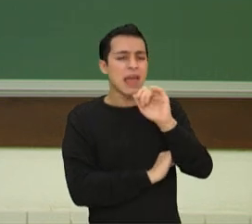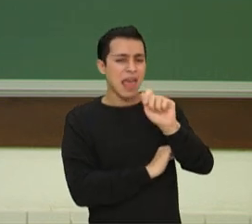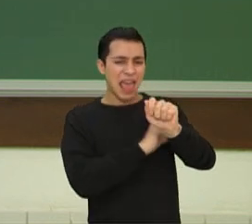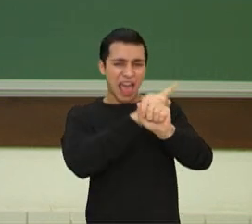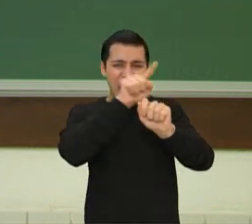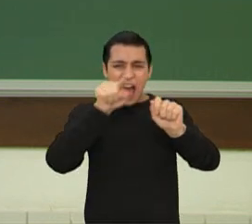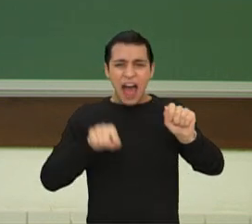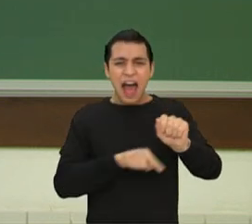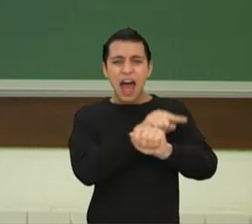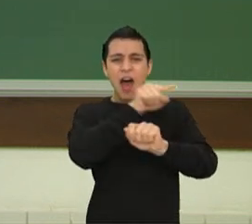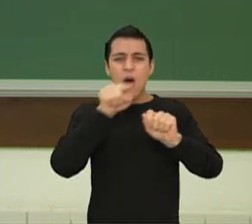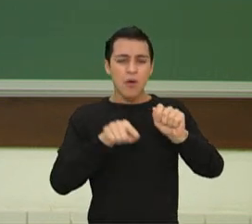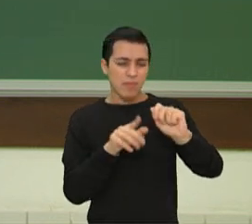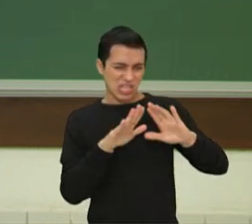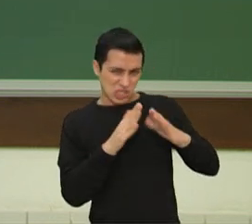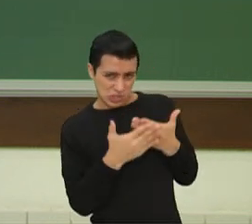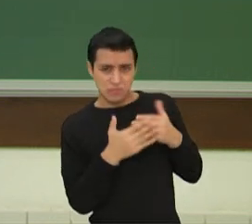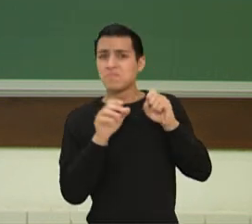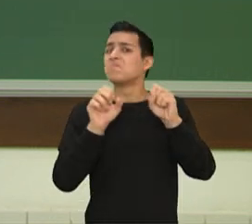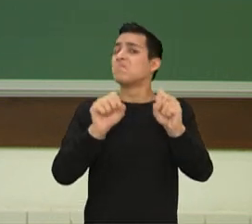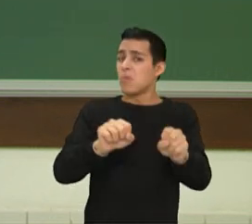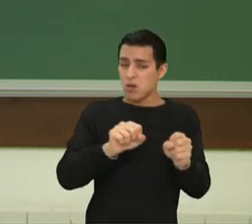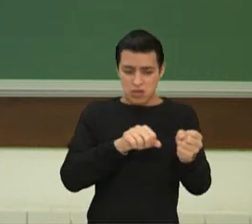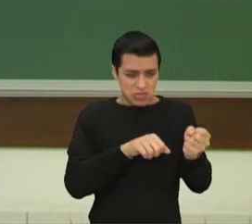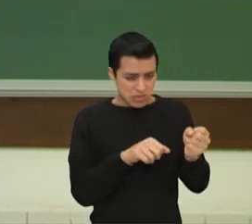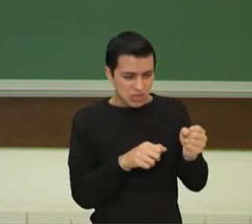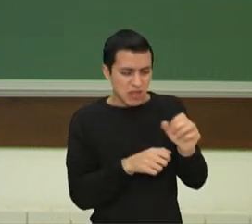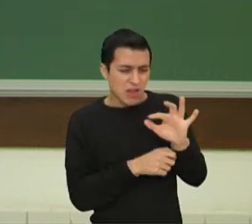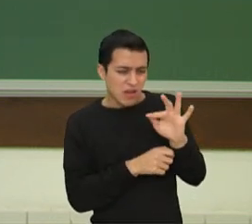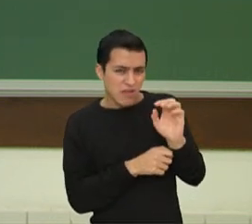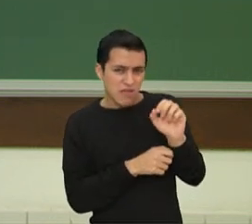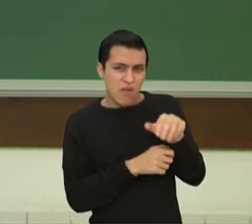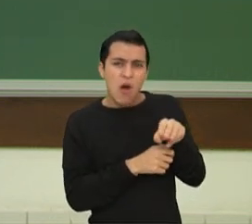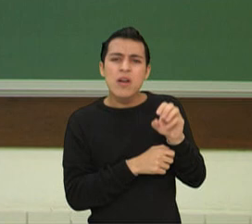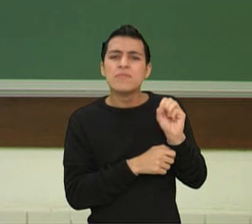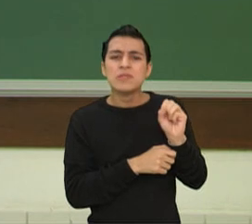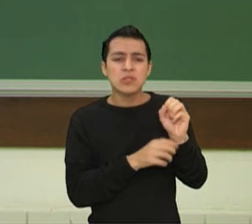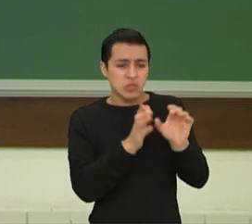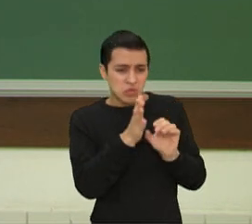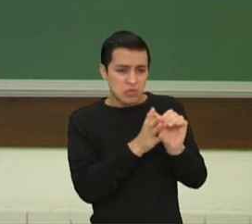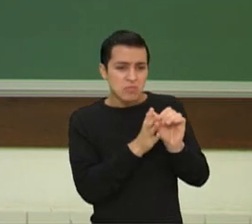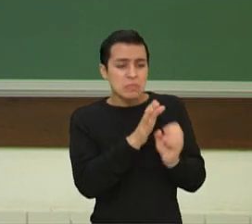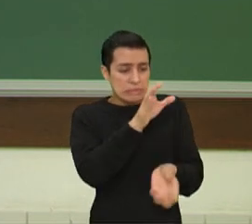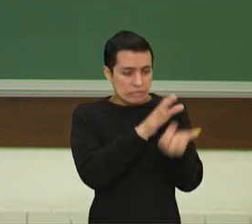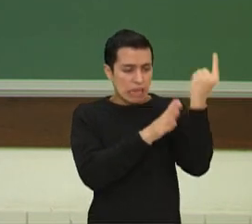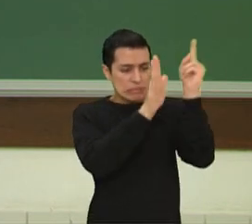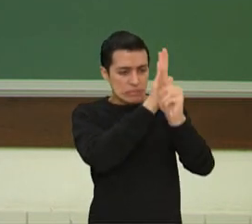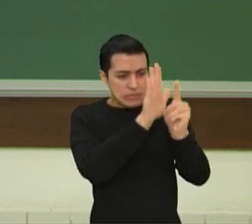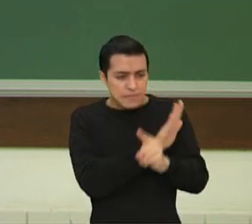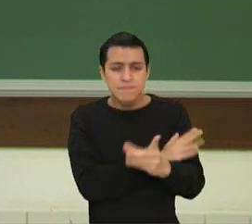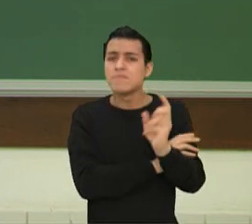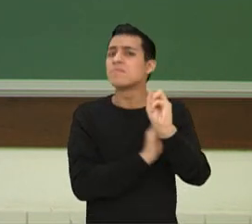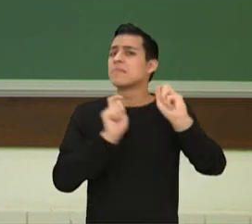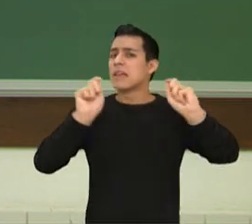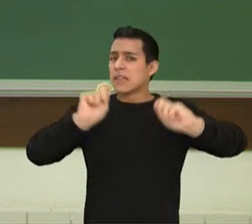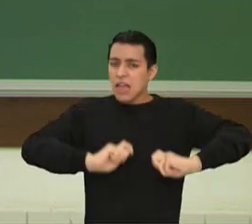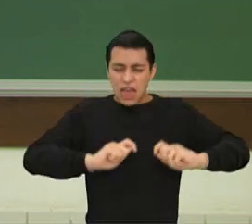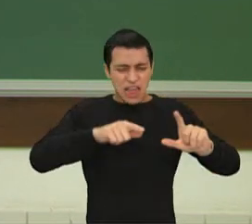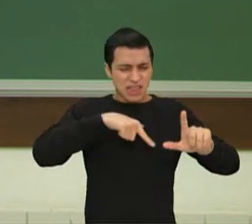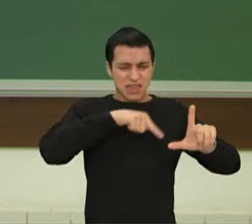escola, ao e-mail arroba escola? Você pode acessar o Forms do Google e criar uma enquete, inclusive